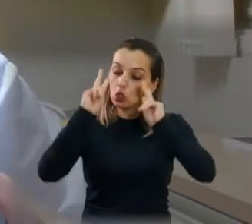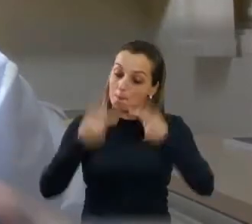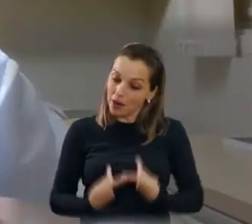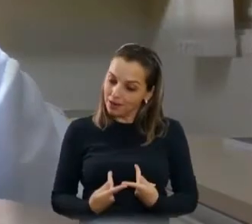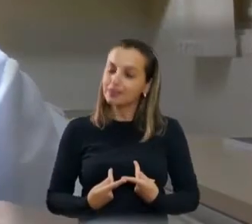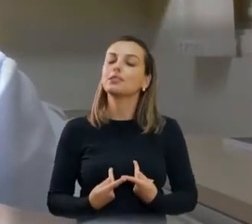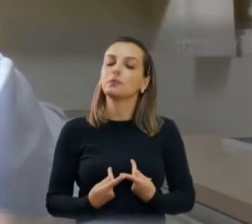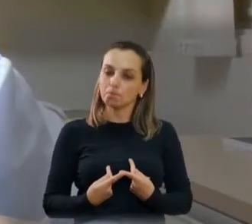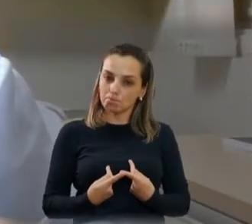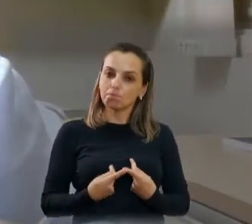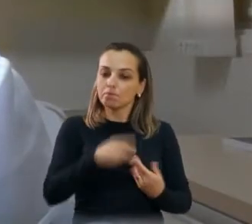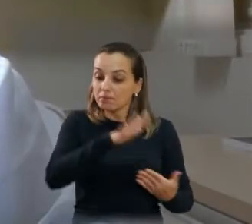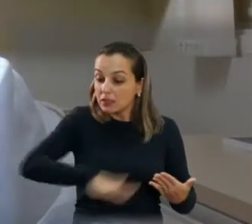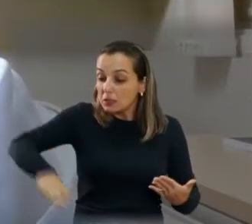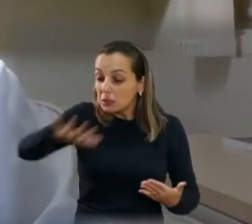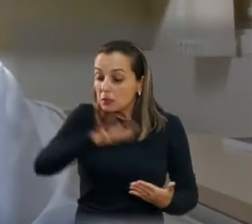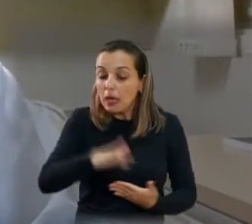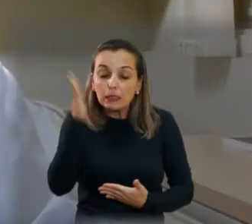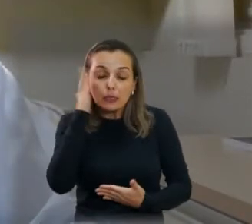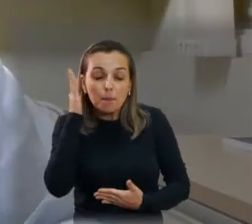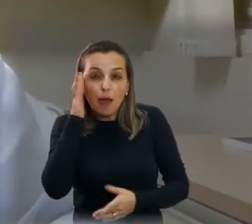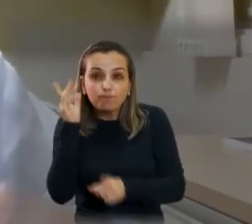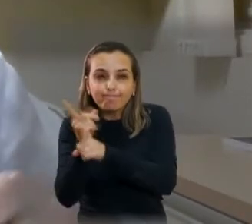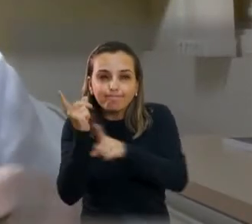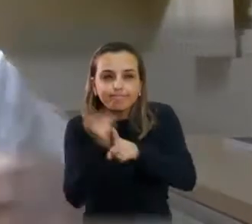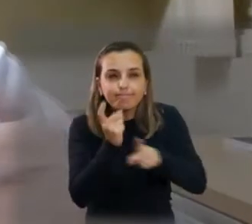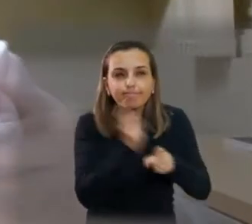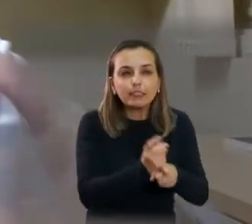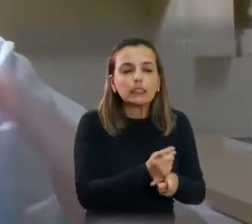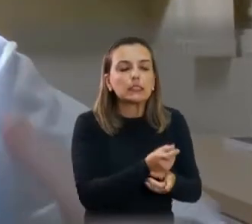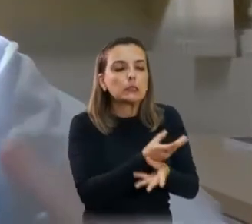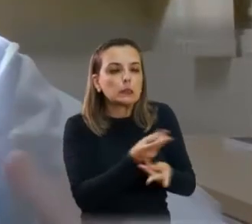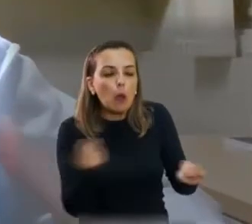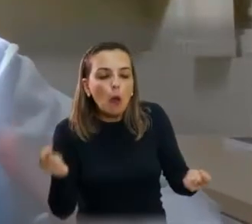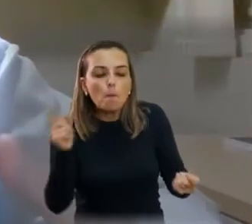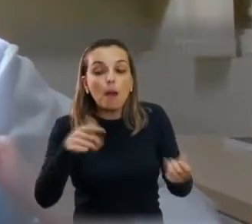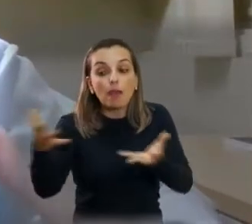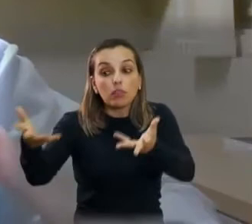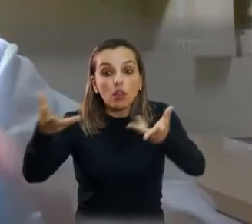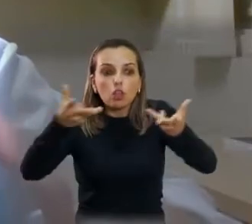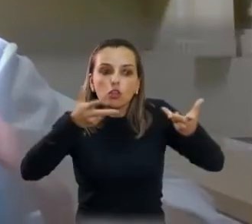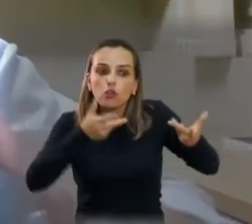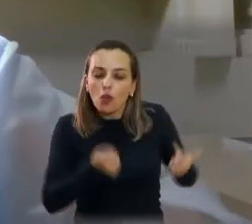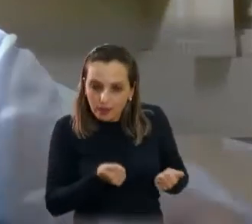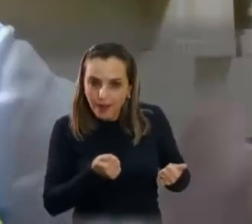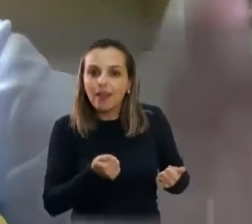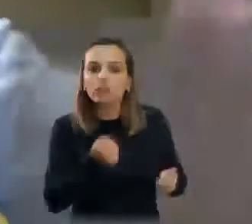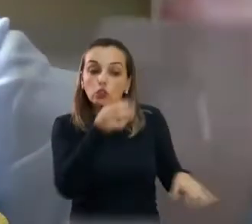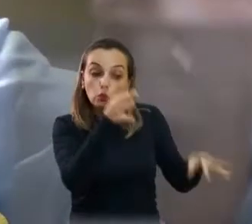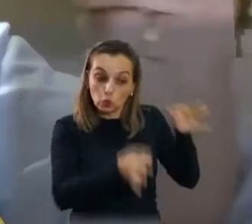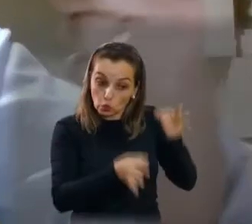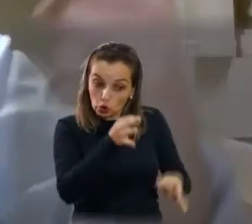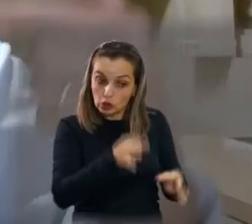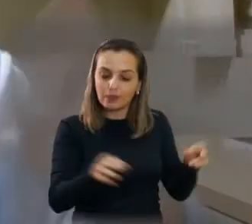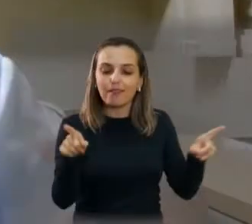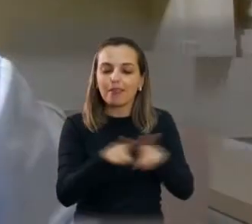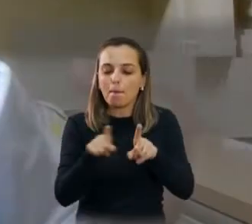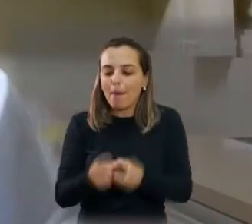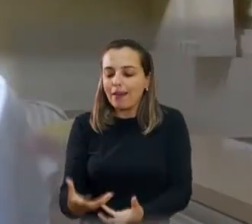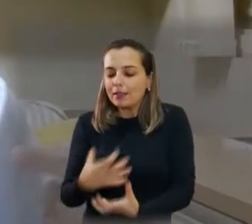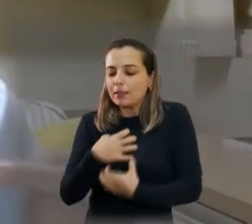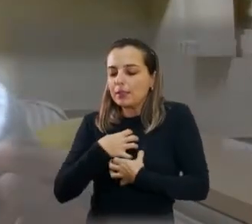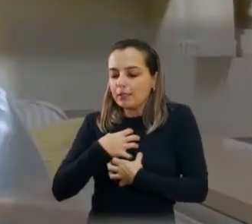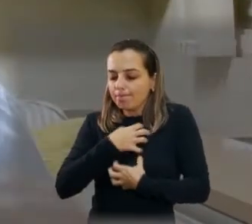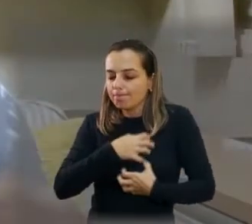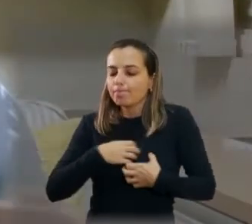humanizado, espaços de escuta, de identificação de demandas, para acolher não só a questão jurídica, mas também os sentimentos,